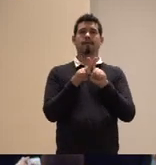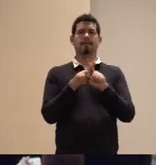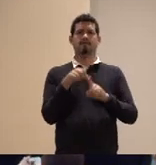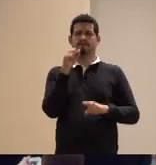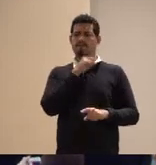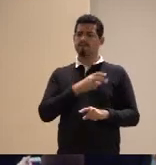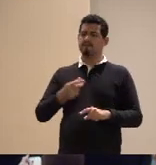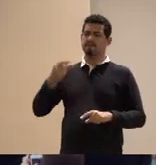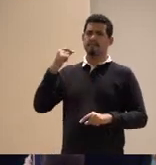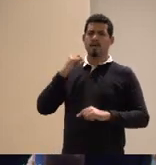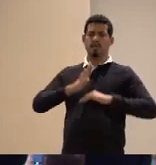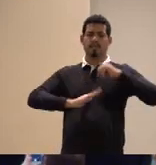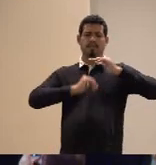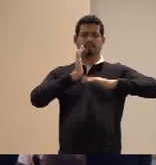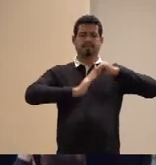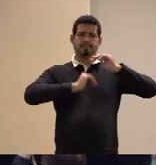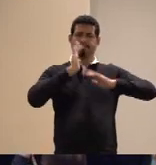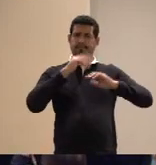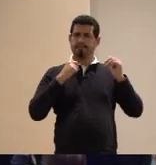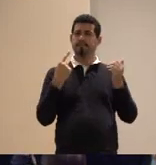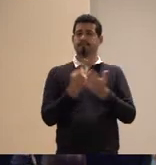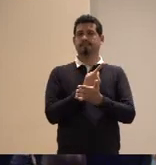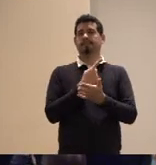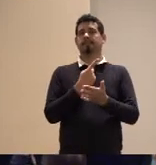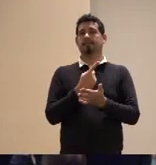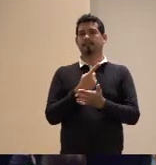antigas práticas à